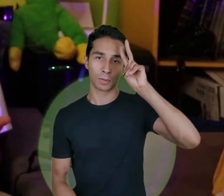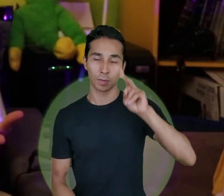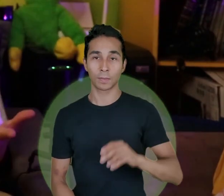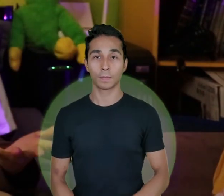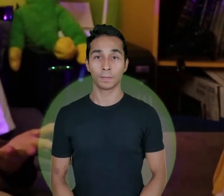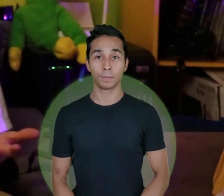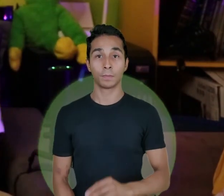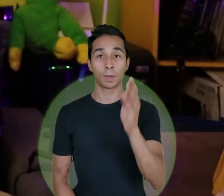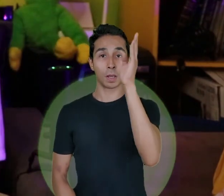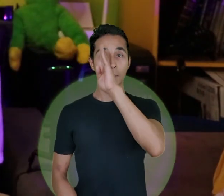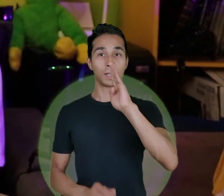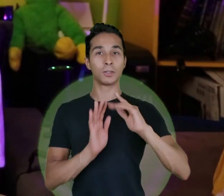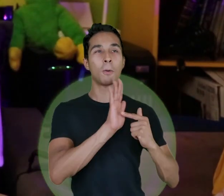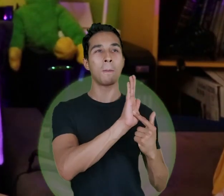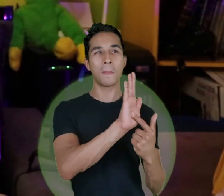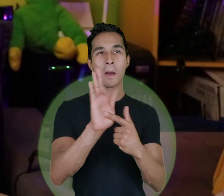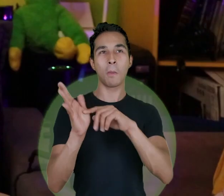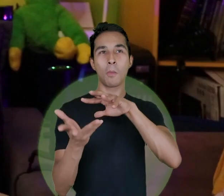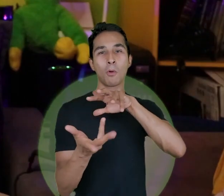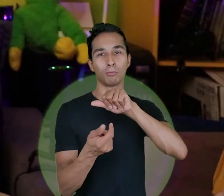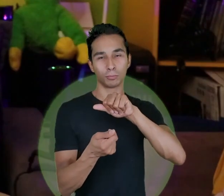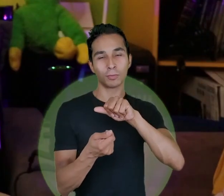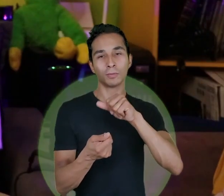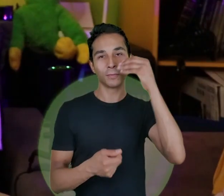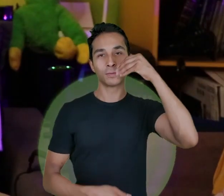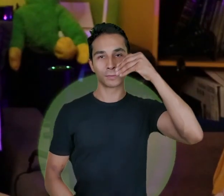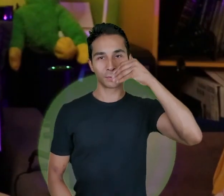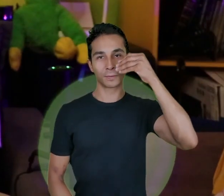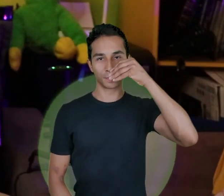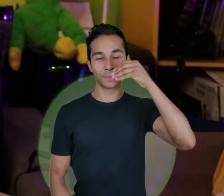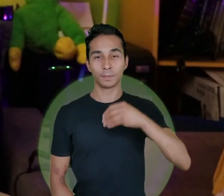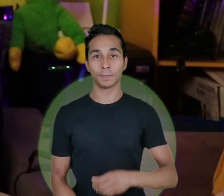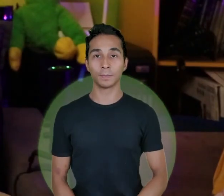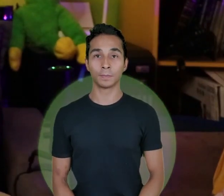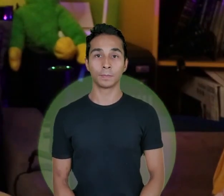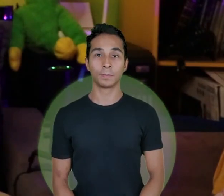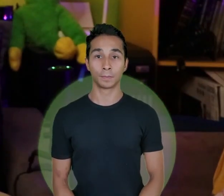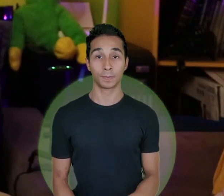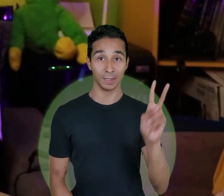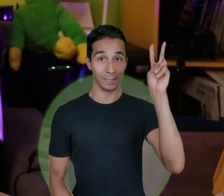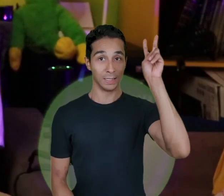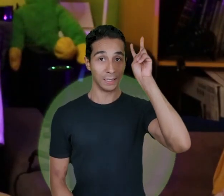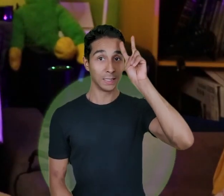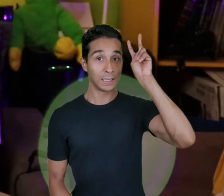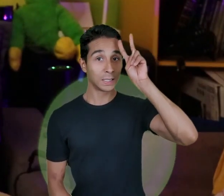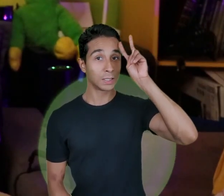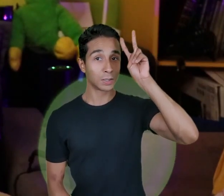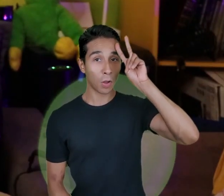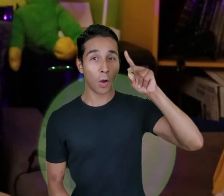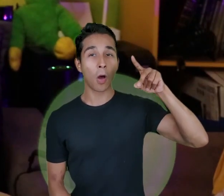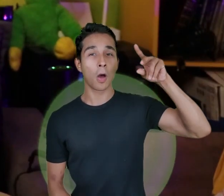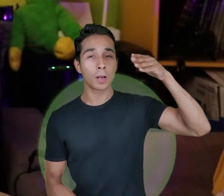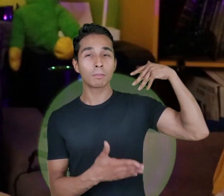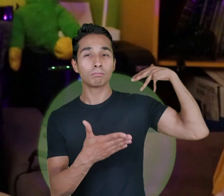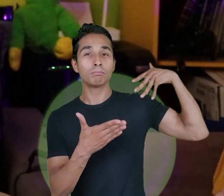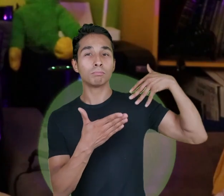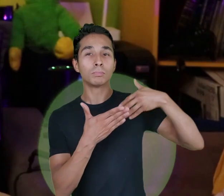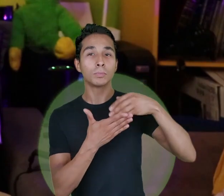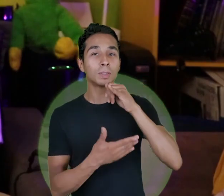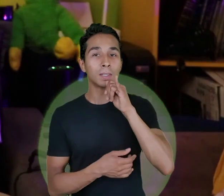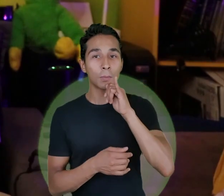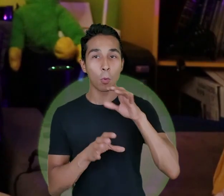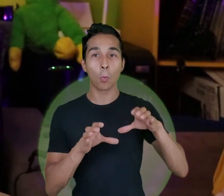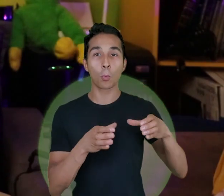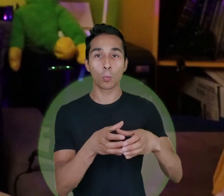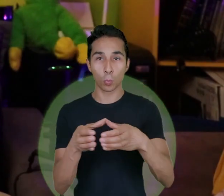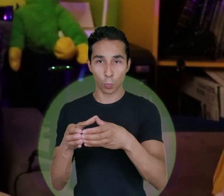é o país para o mundo, né? E se a gente fala em história, se a gente fala em memória, fica muito fácil perceber, né, que grupos minorizados,